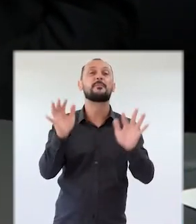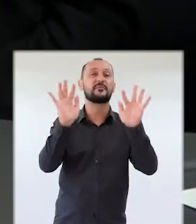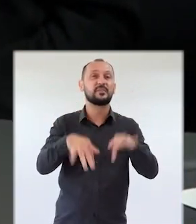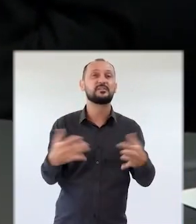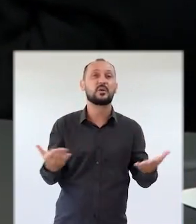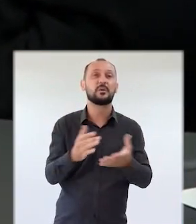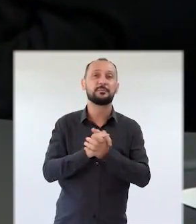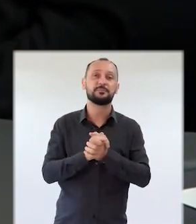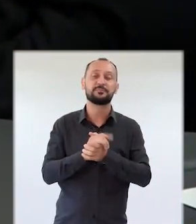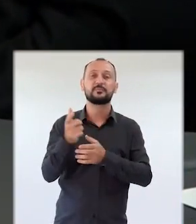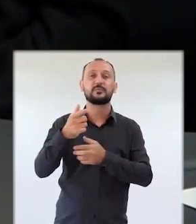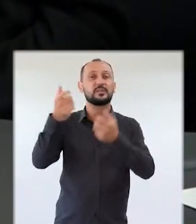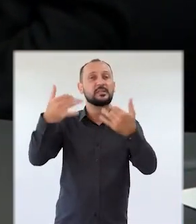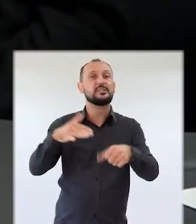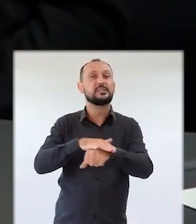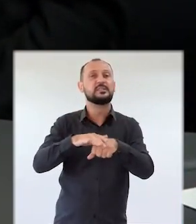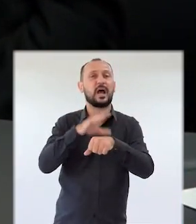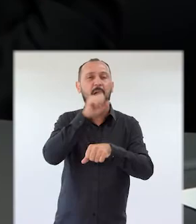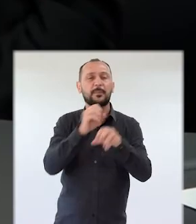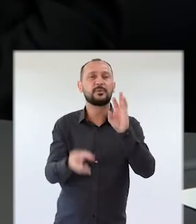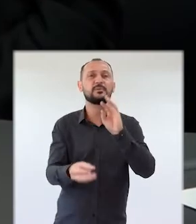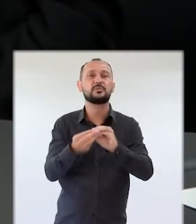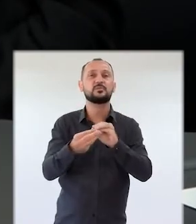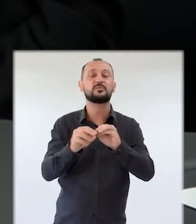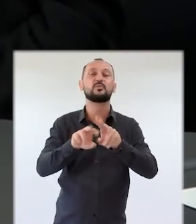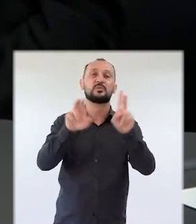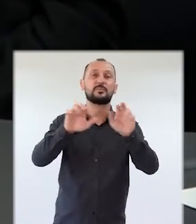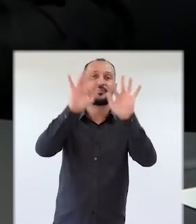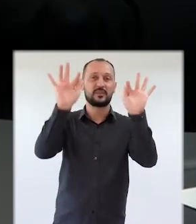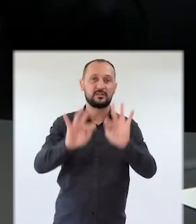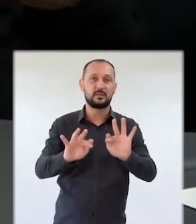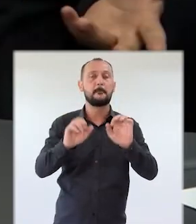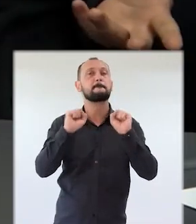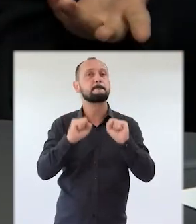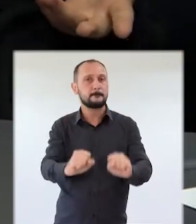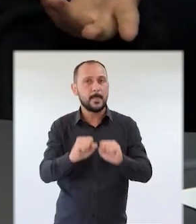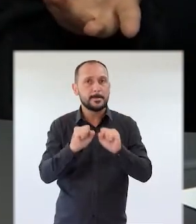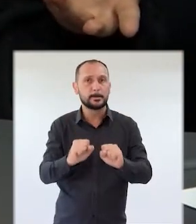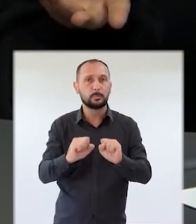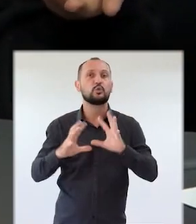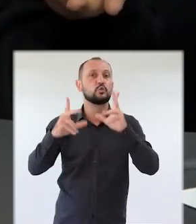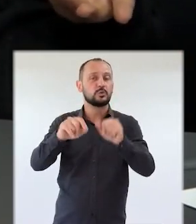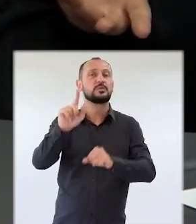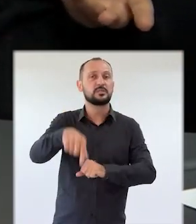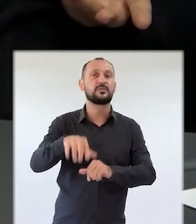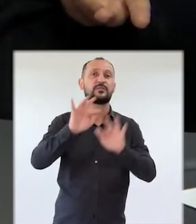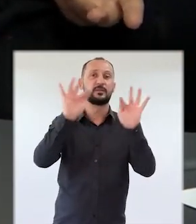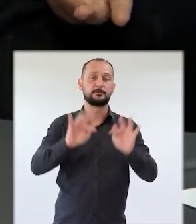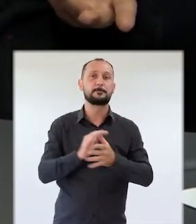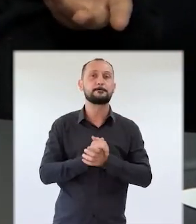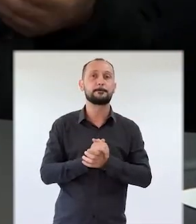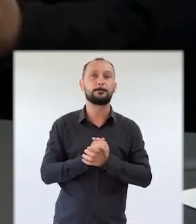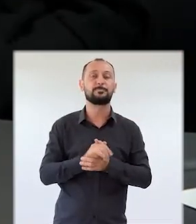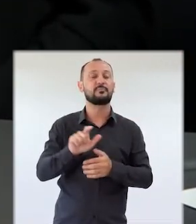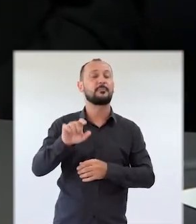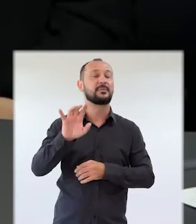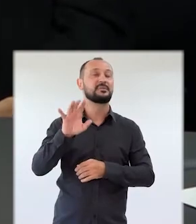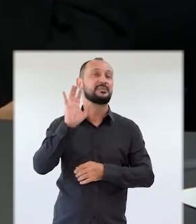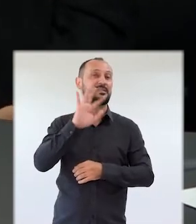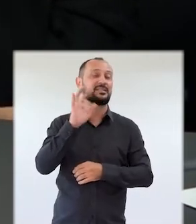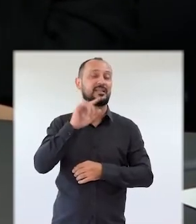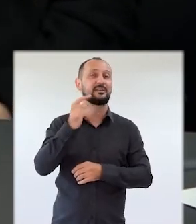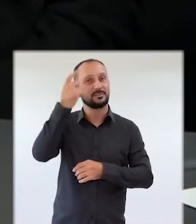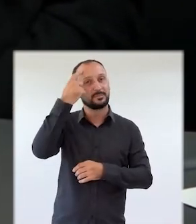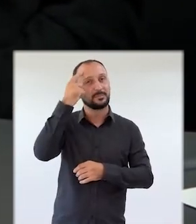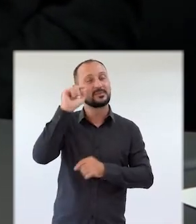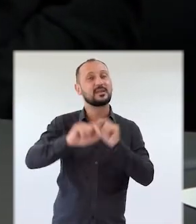para finalizar, Cortella, queria que você falasse sobre a felicidade, né? É possível todos sermos felizes?